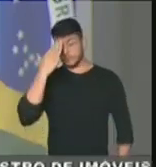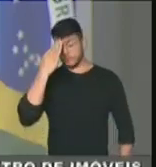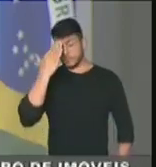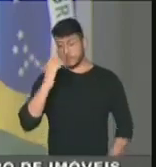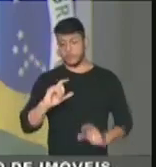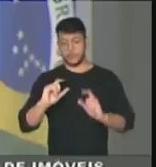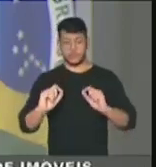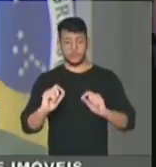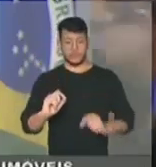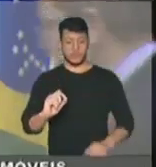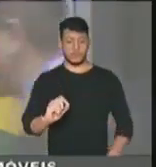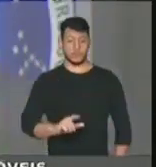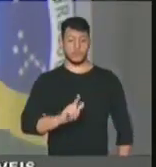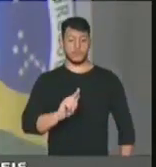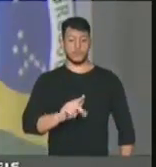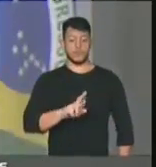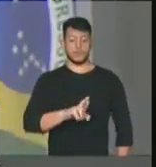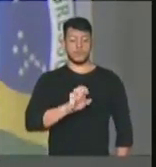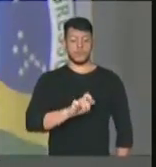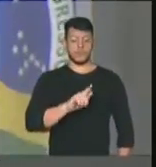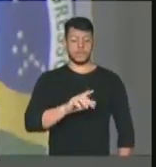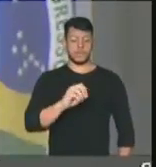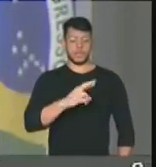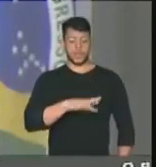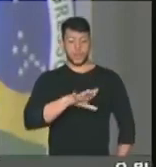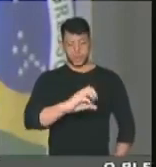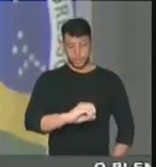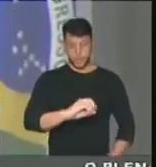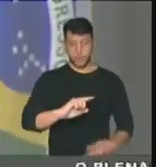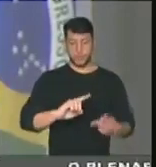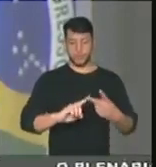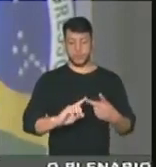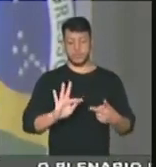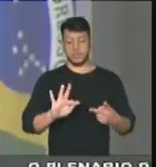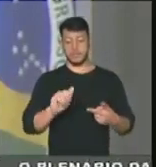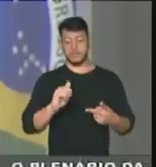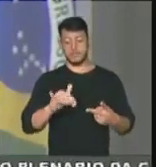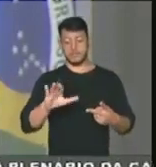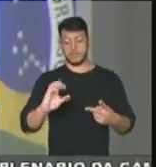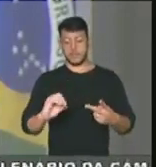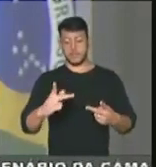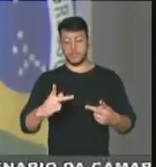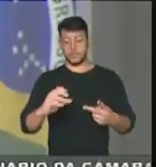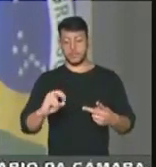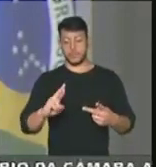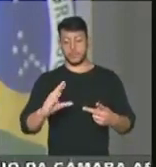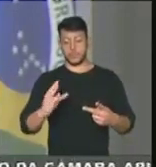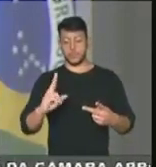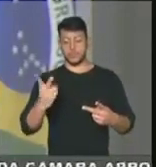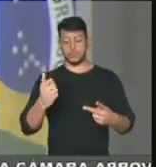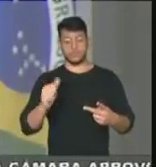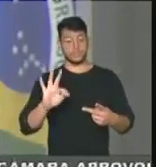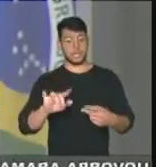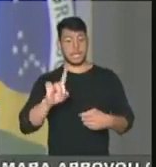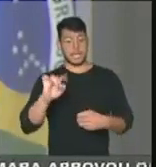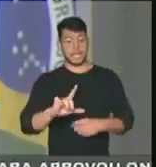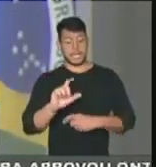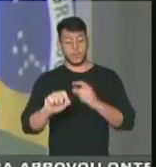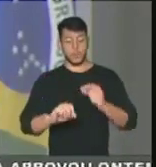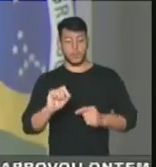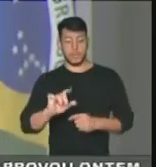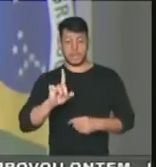sabem que fábio porchat faz parte da intelectualidade dessa esquerda